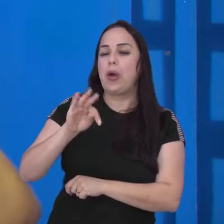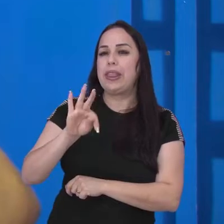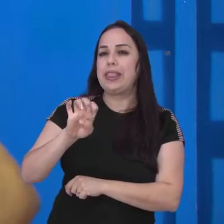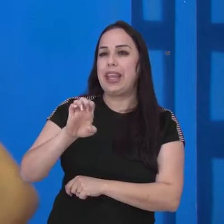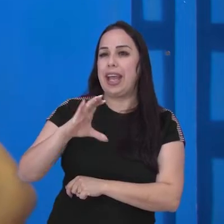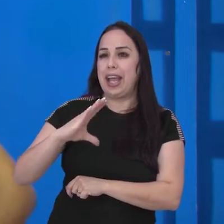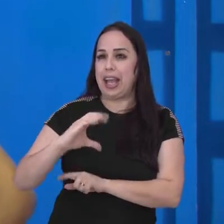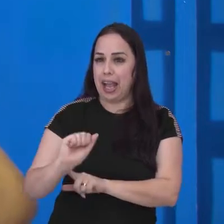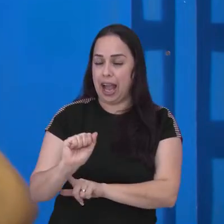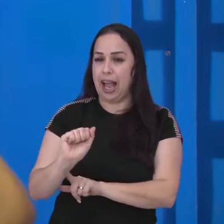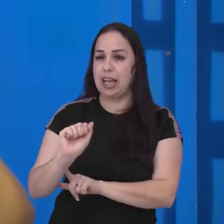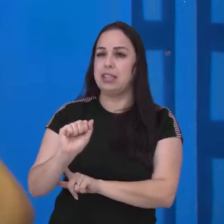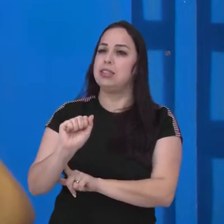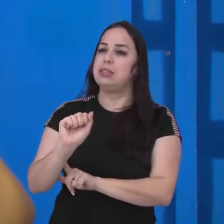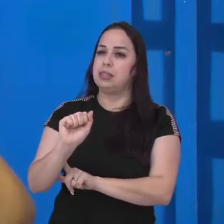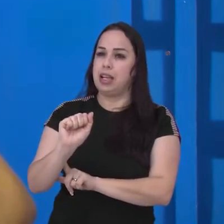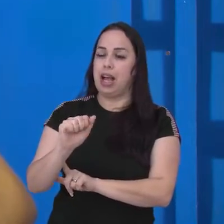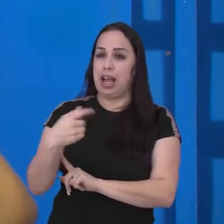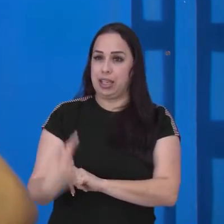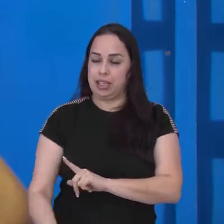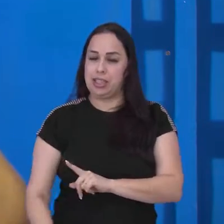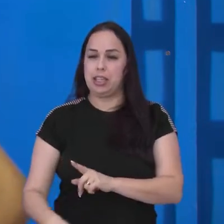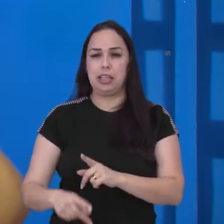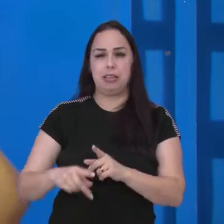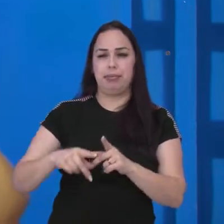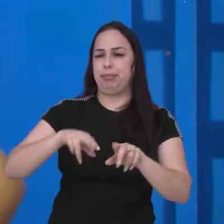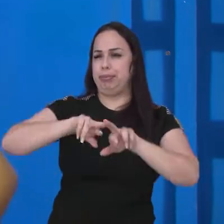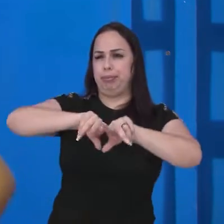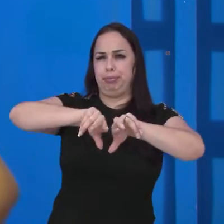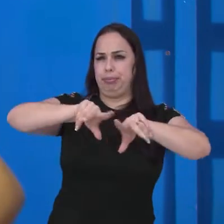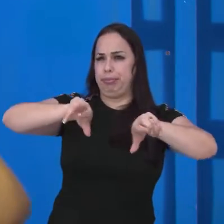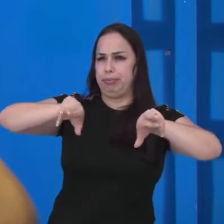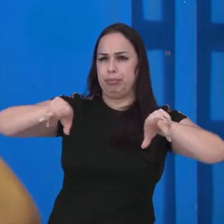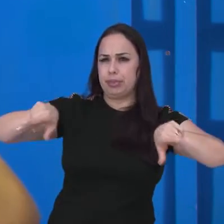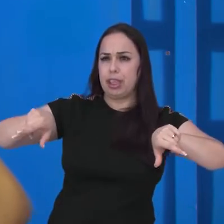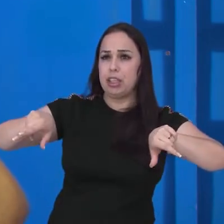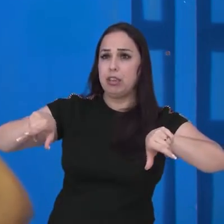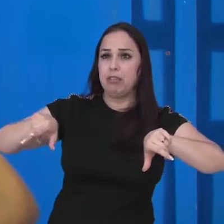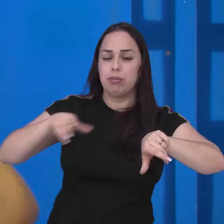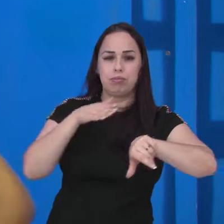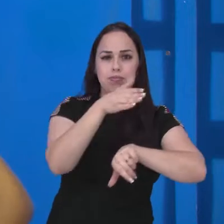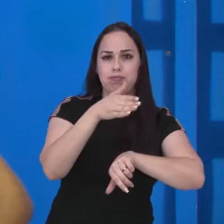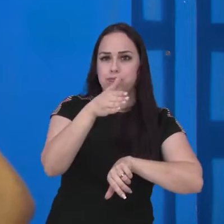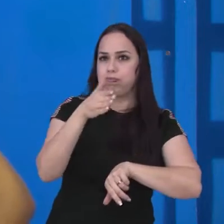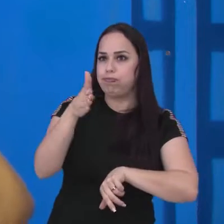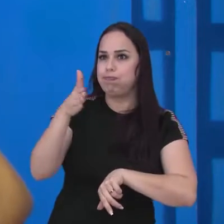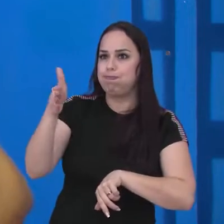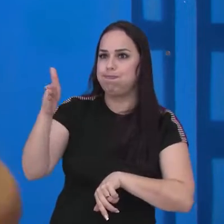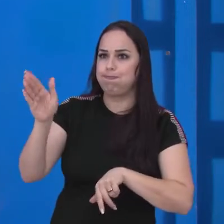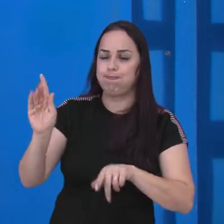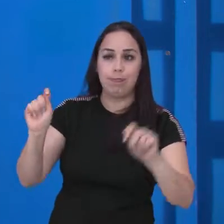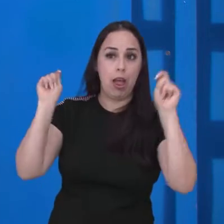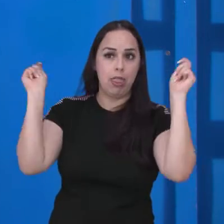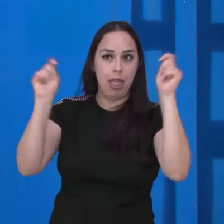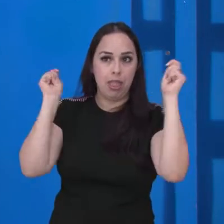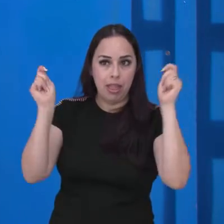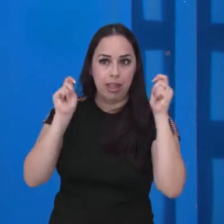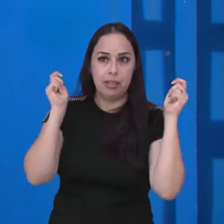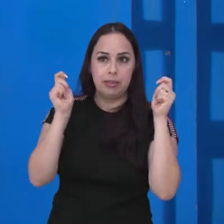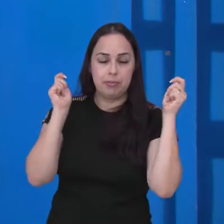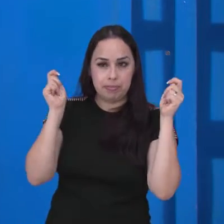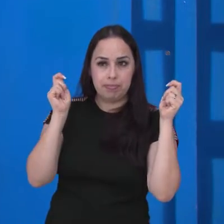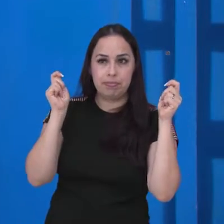Então, lá já queria discoteca de Elvira, aqui em São José Haddock, não? Então tinha essa quantidade de discoteca